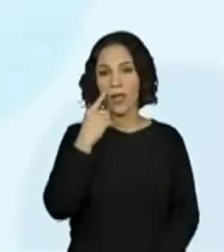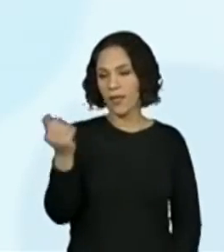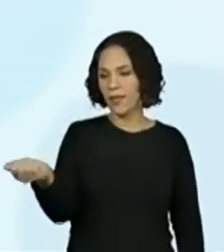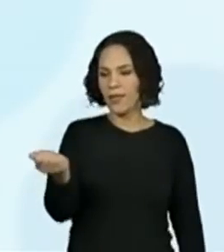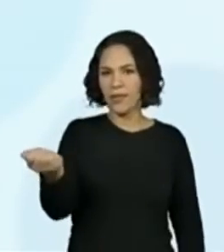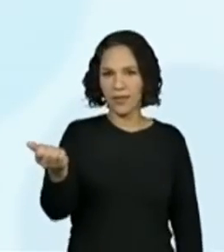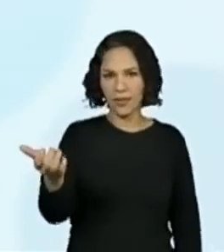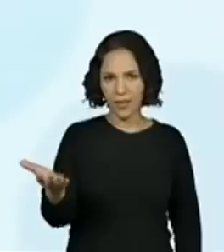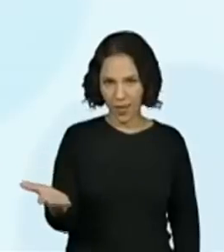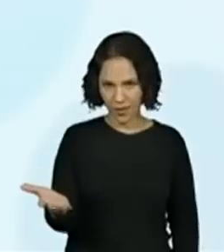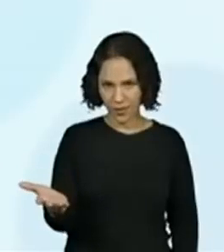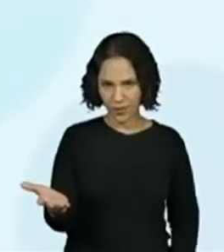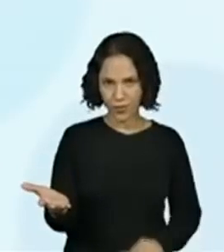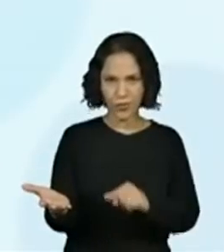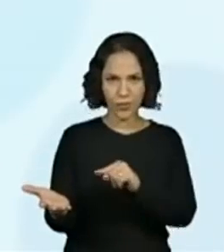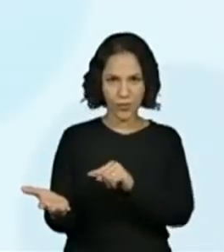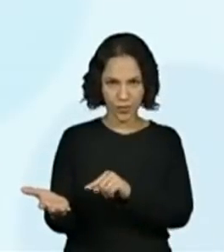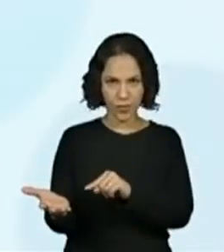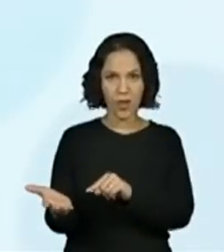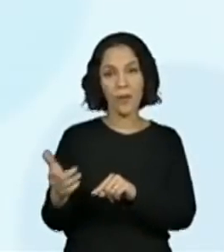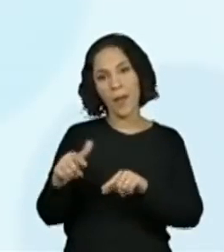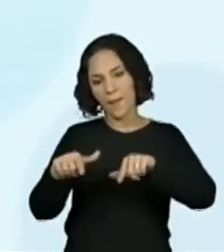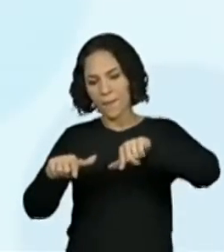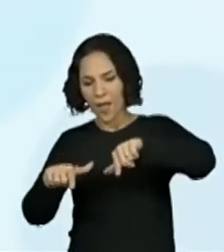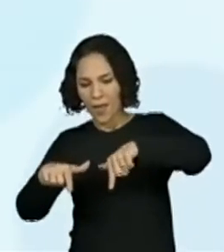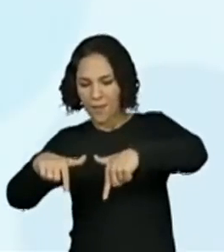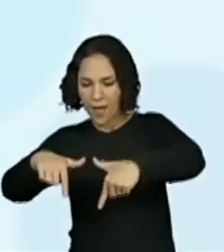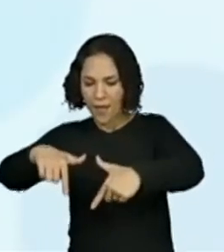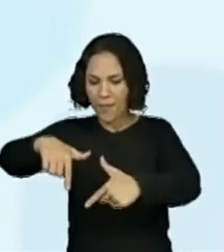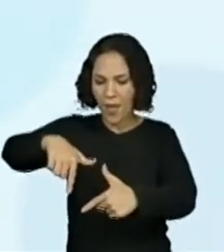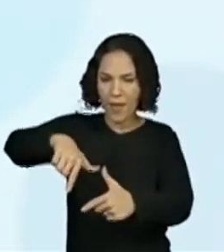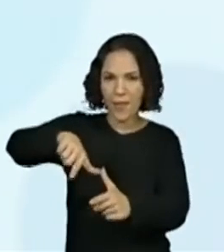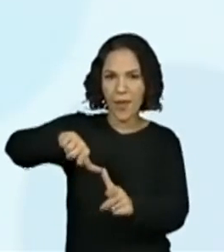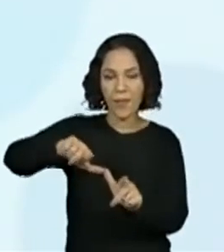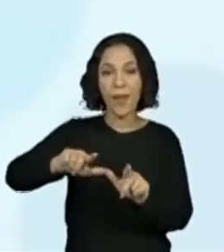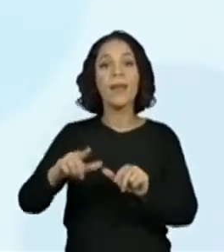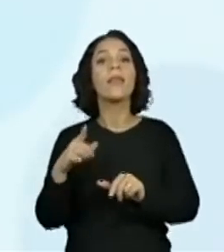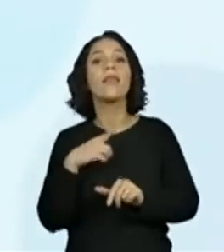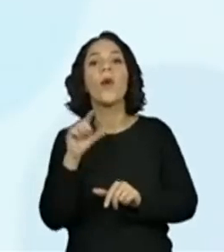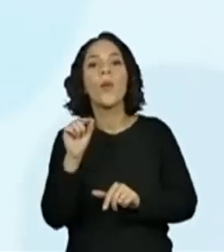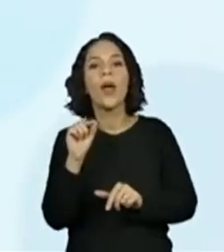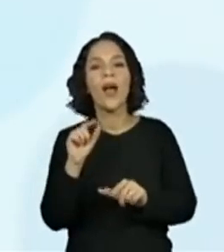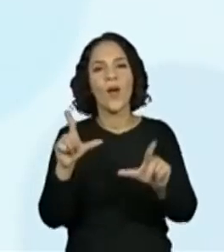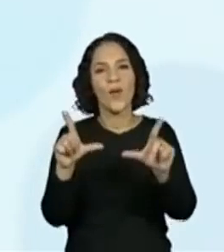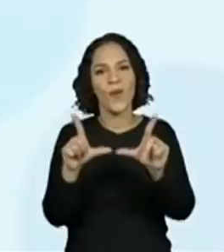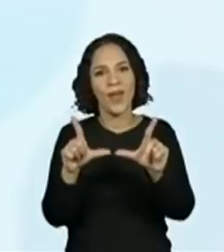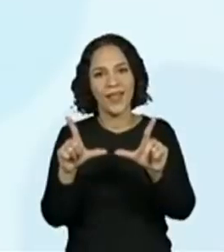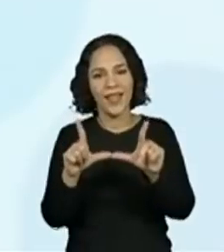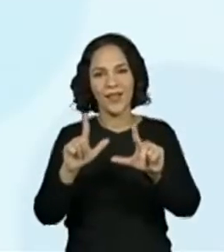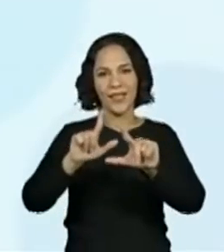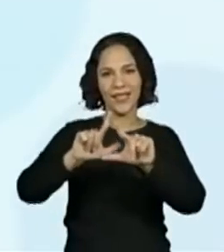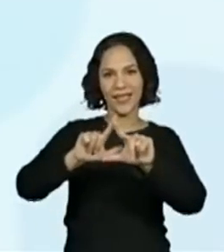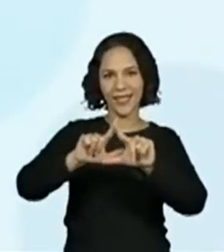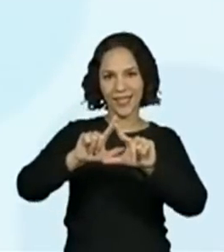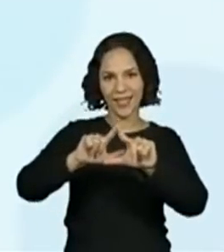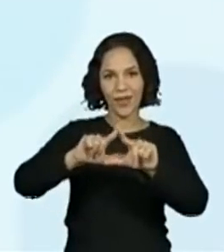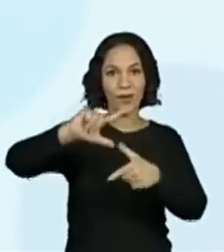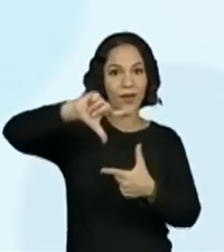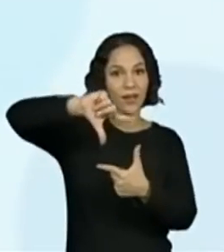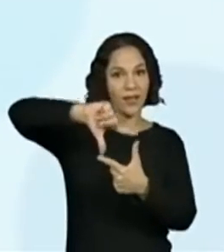dado nas faces estarão as figuras. Quadrado, triângulo,